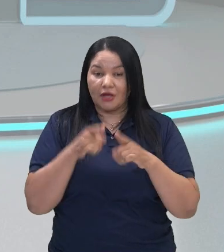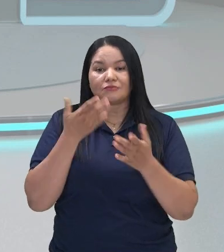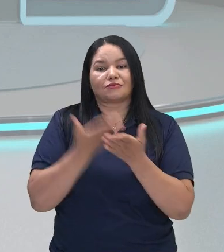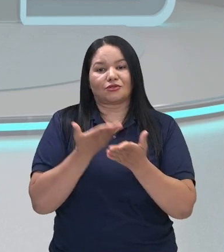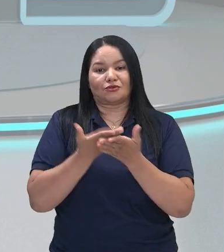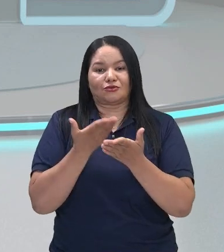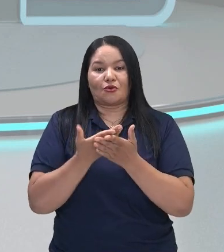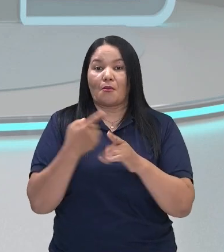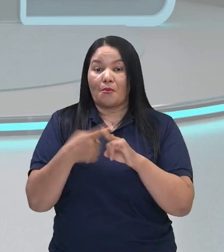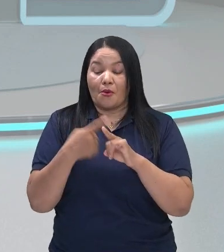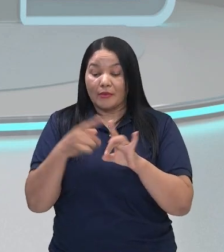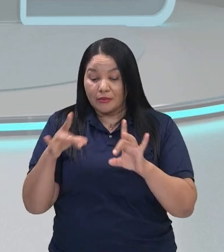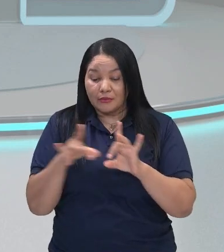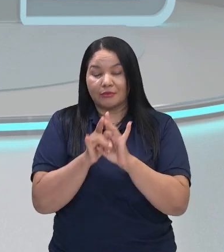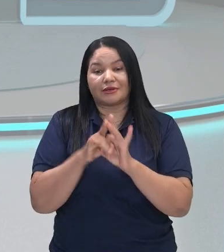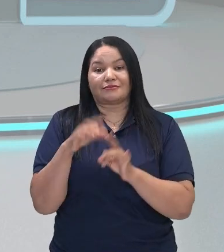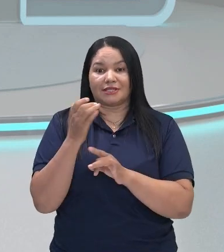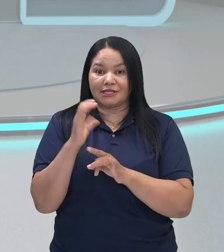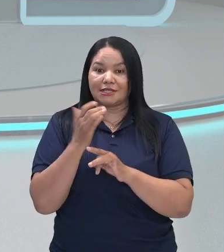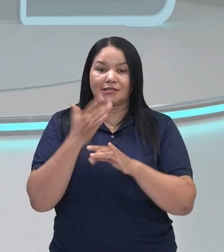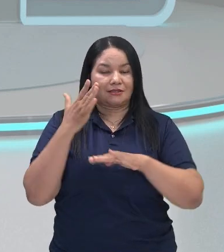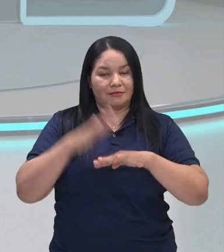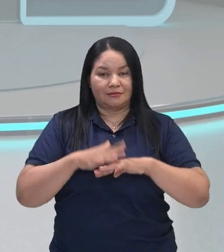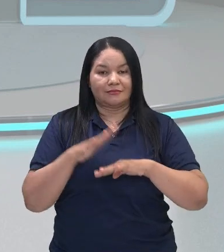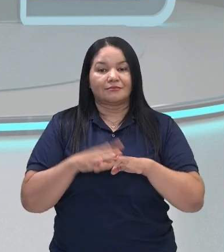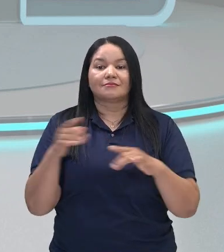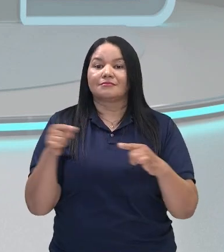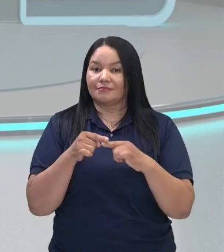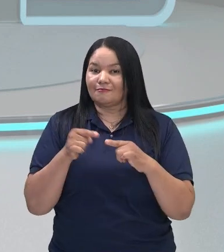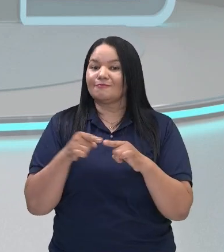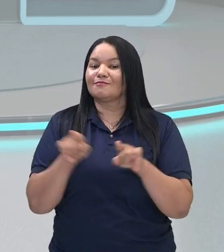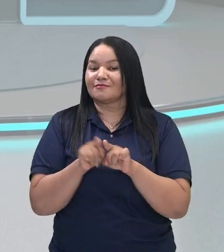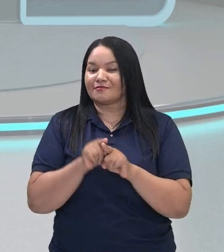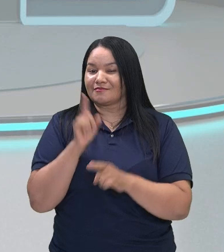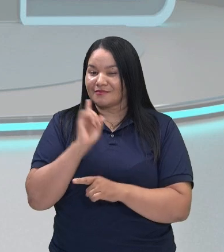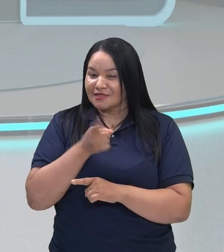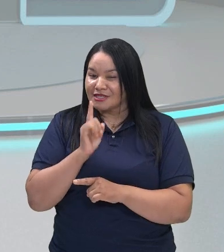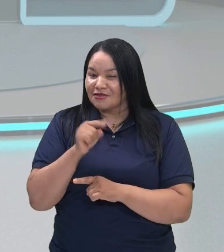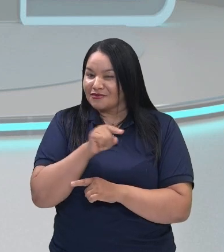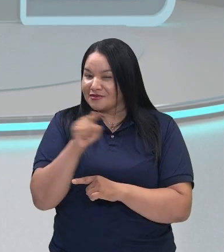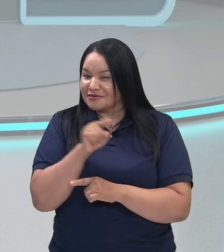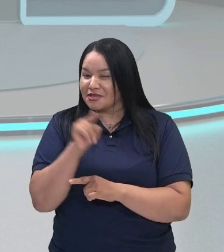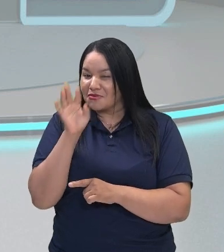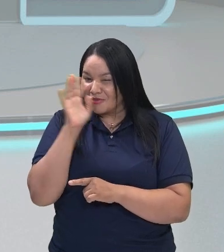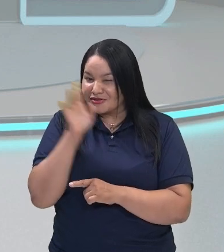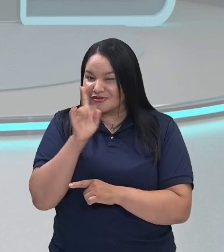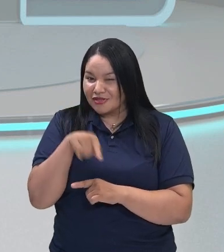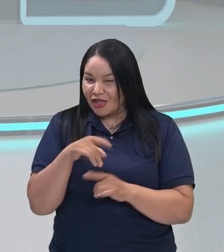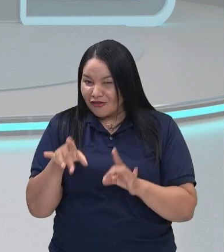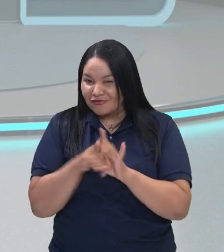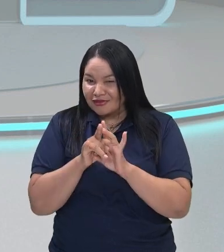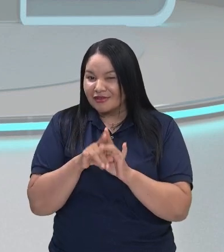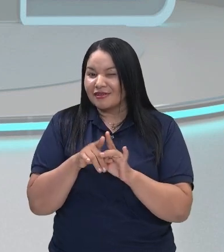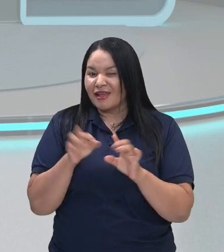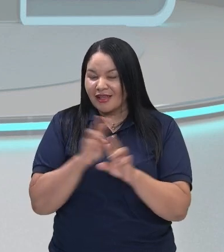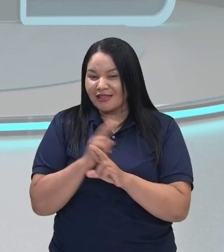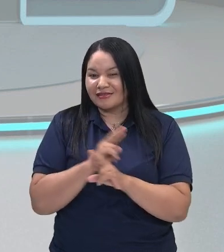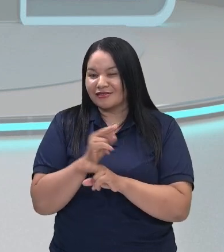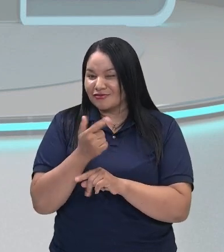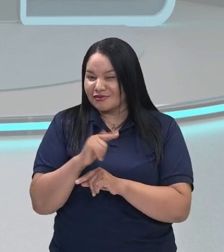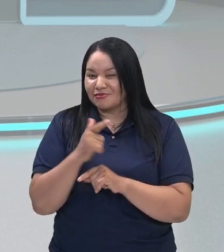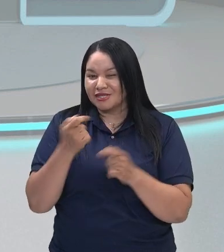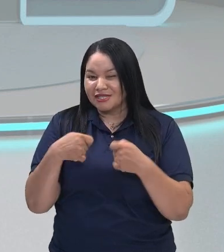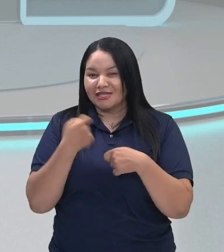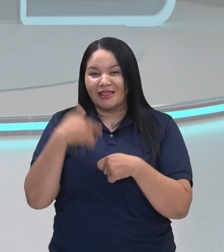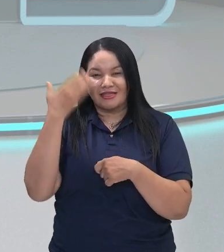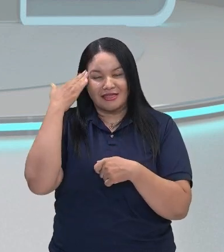música como uma ciência matemática. Ah, né? Você não imaginou que teria que entender matemática para